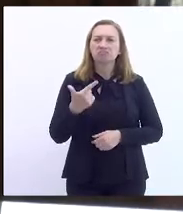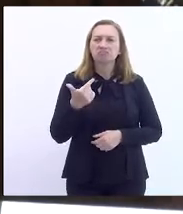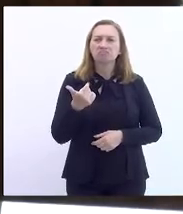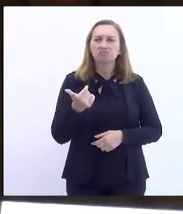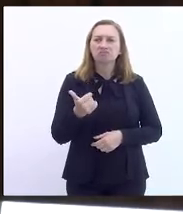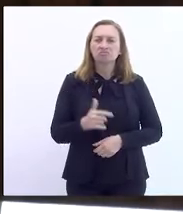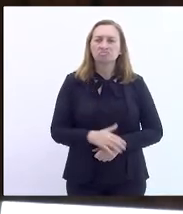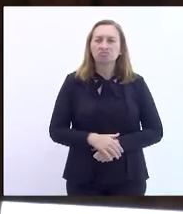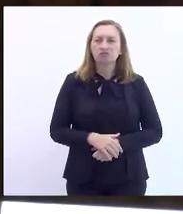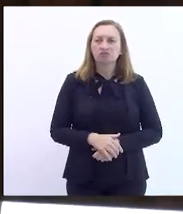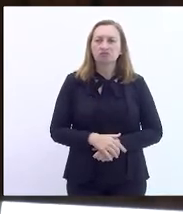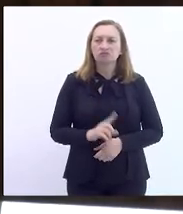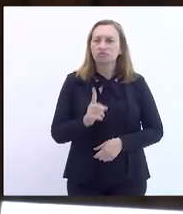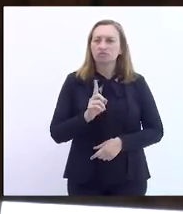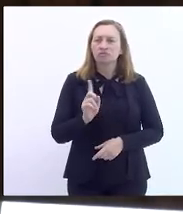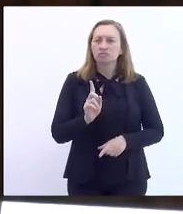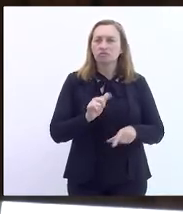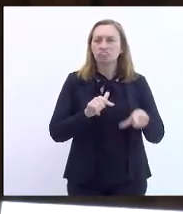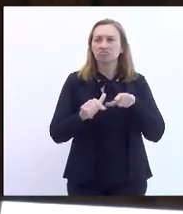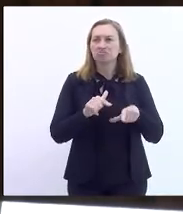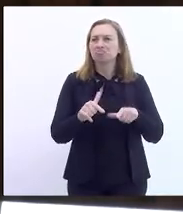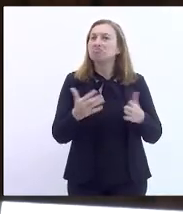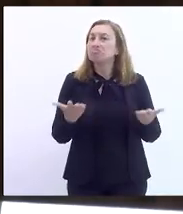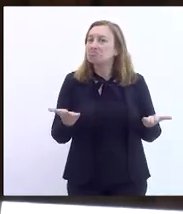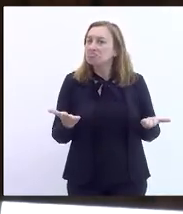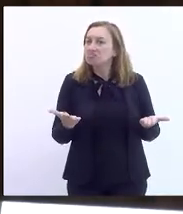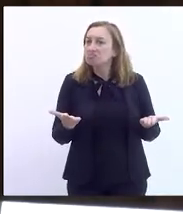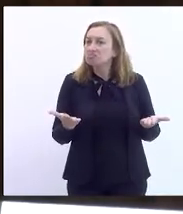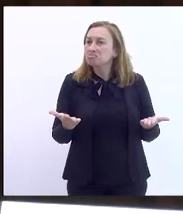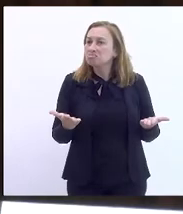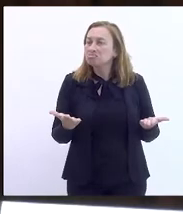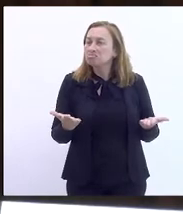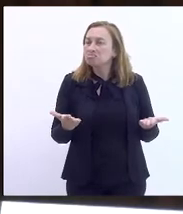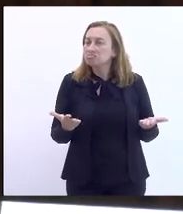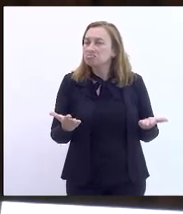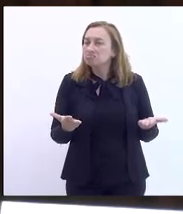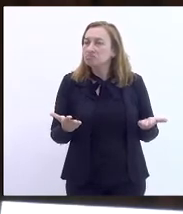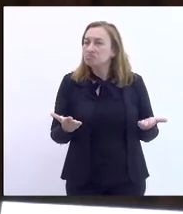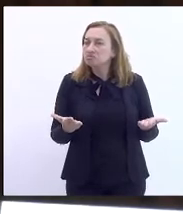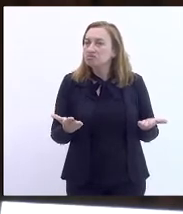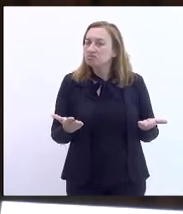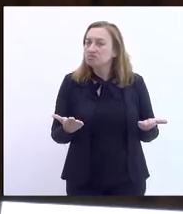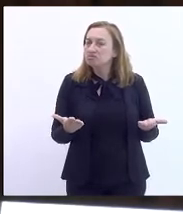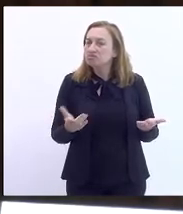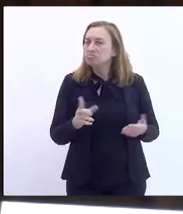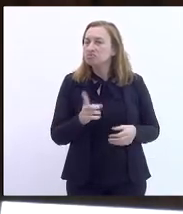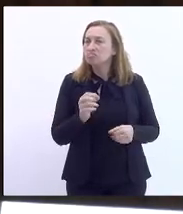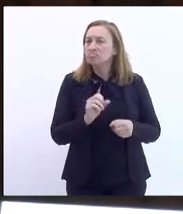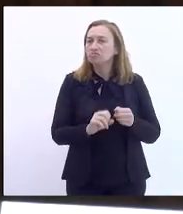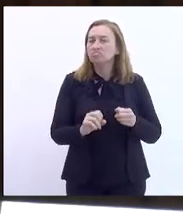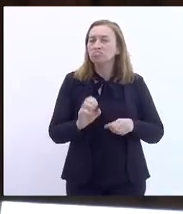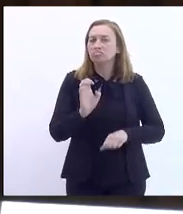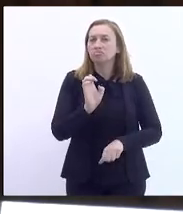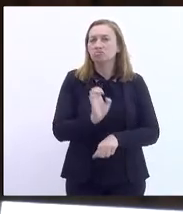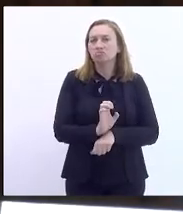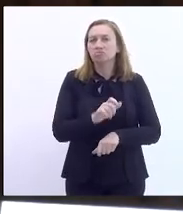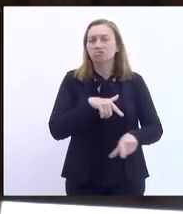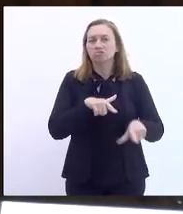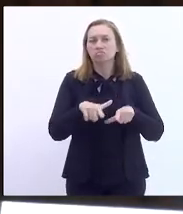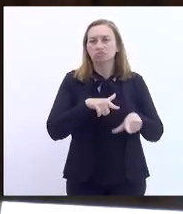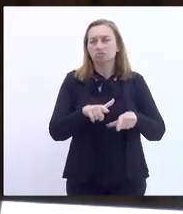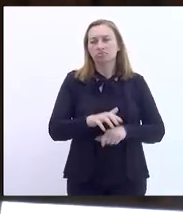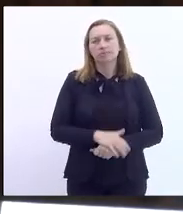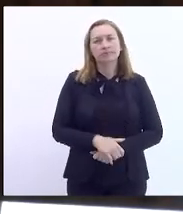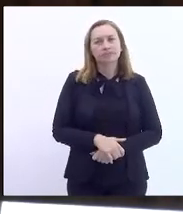armas se eles não estão na ativa e se chão na reserva se não prestam serviço ao estado